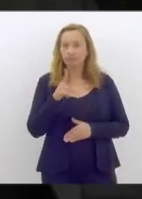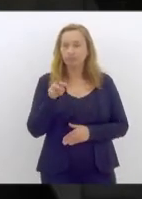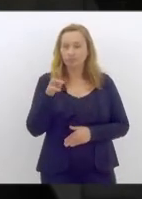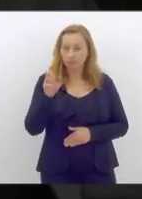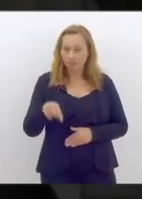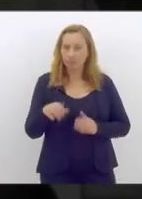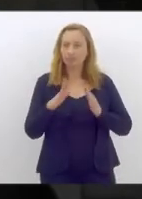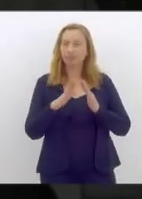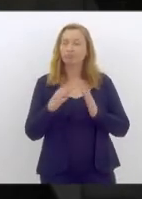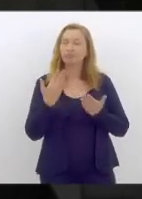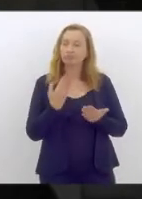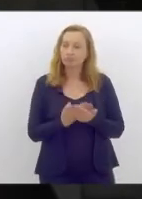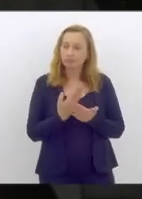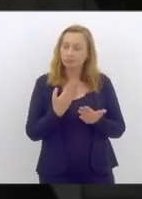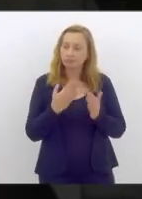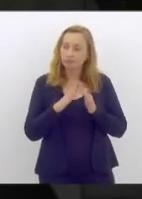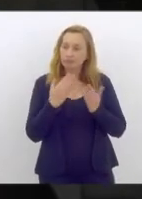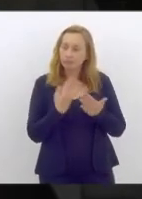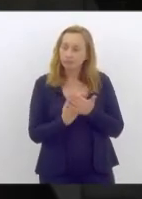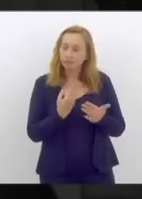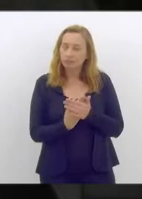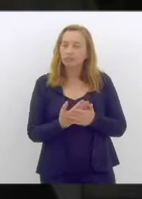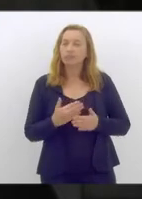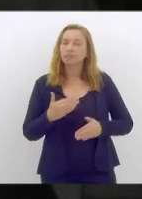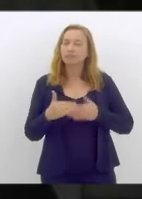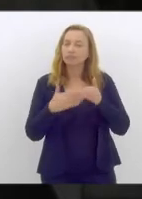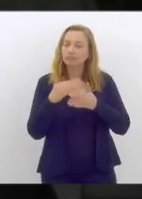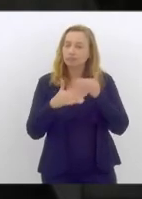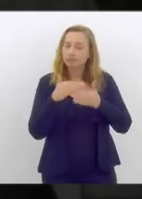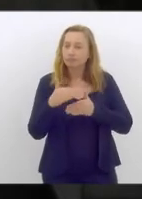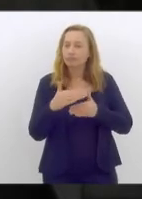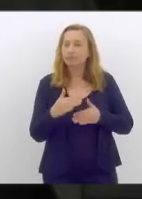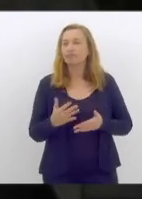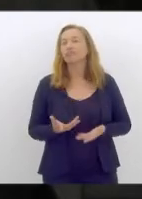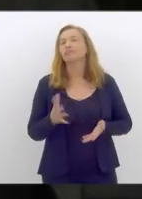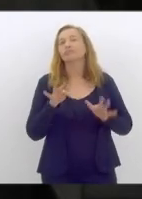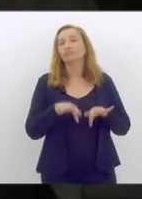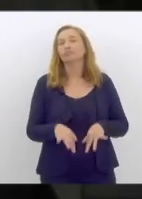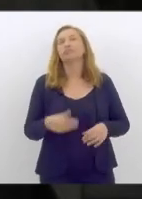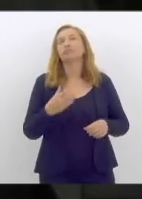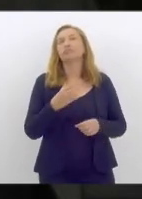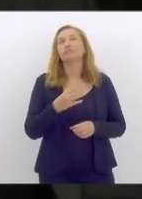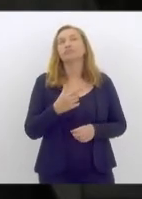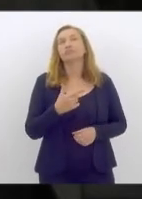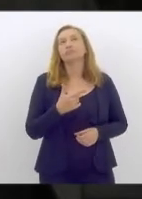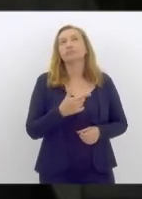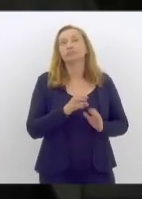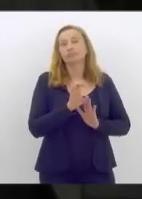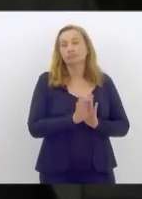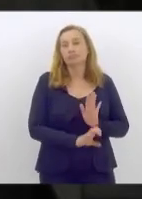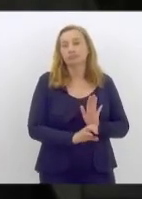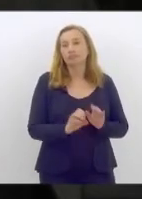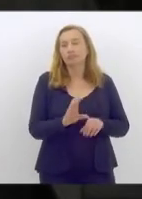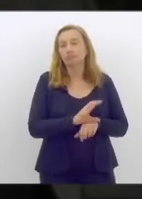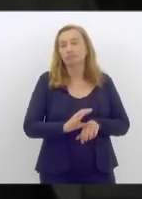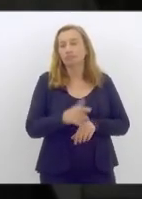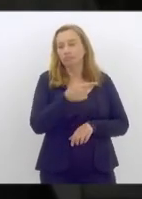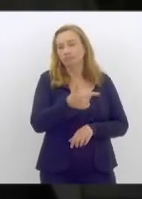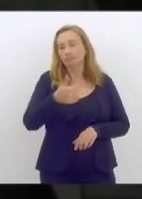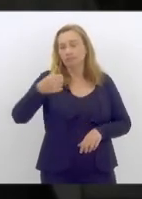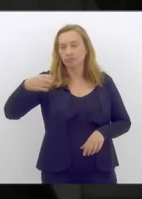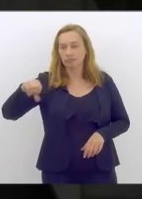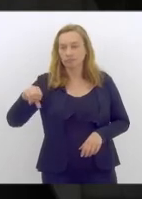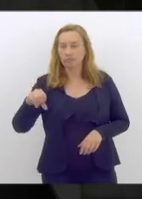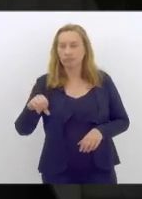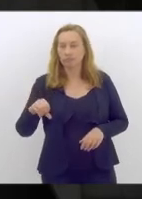Ainda temos tarefa pela frente mas avançamos né desde o final de desde a emenda constitucional de 2009 que aumentou a faixa etária